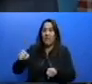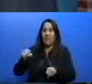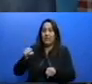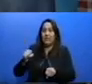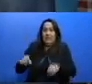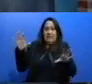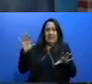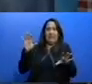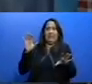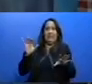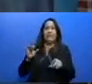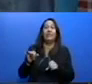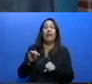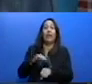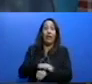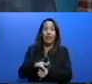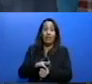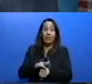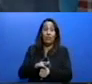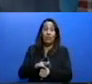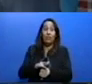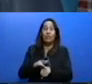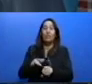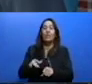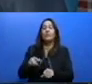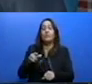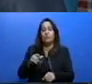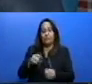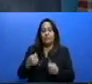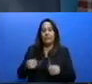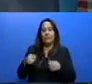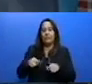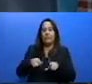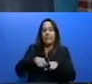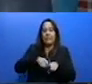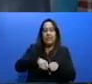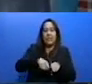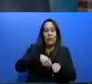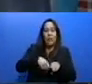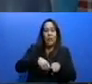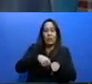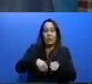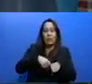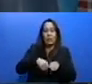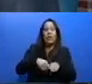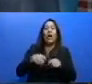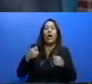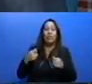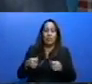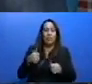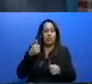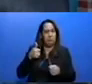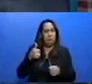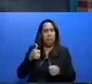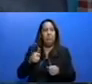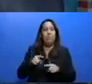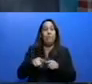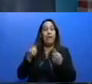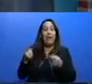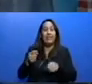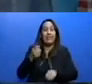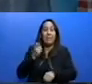dela. Onde não tiver a borracha, vocês vão sentir que a parte de metal vai ficar aquecida. Por